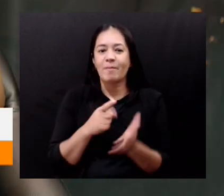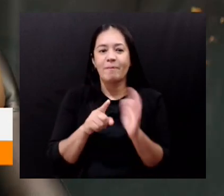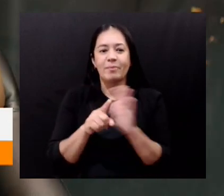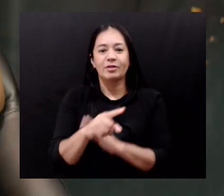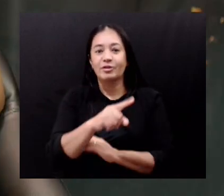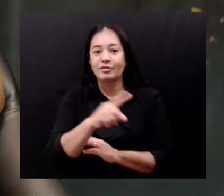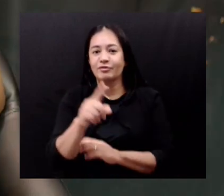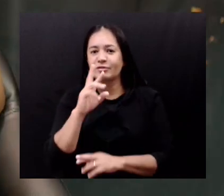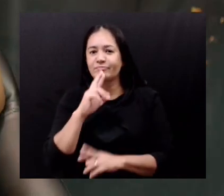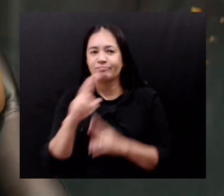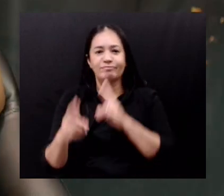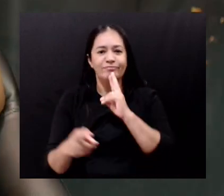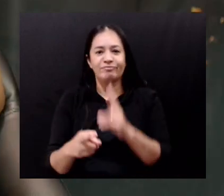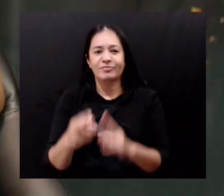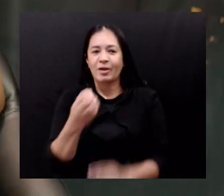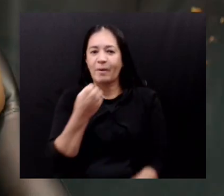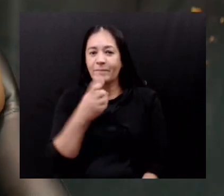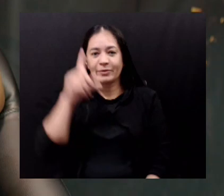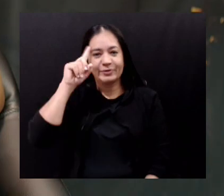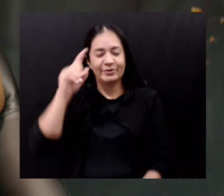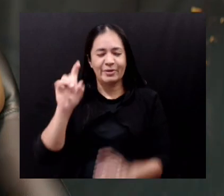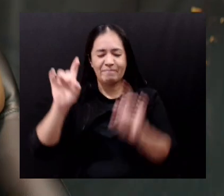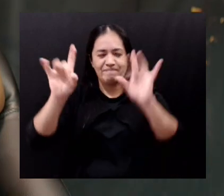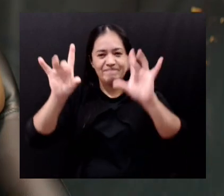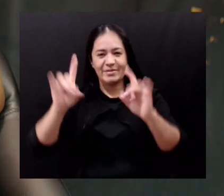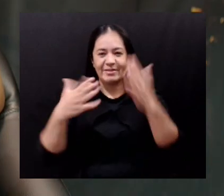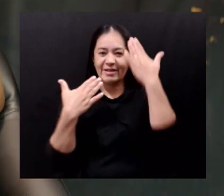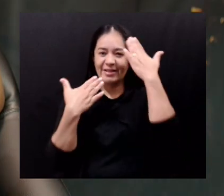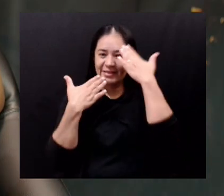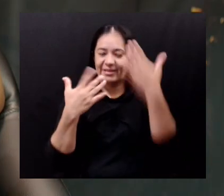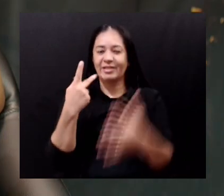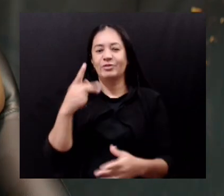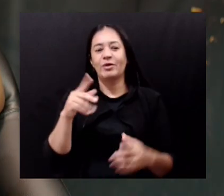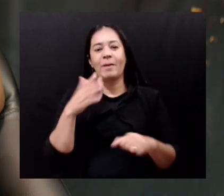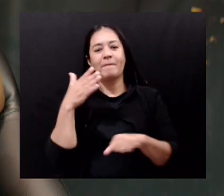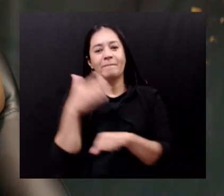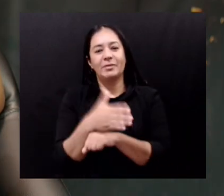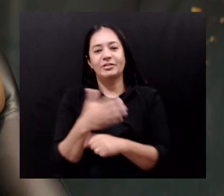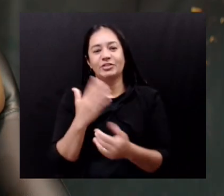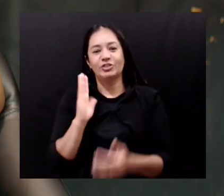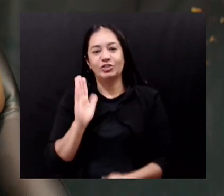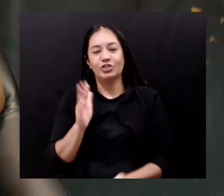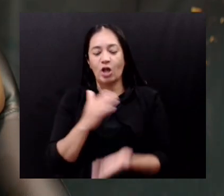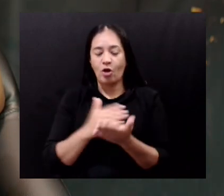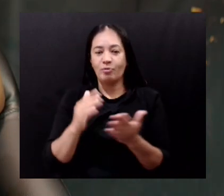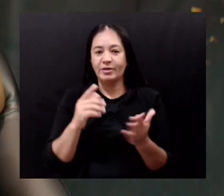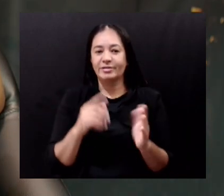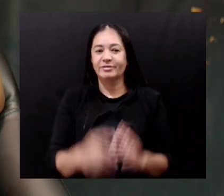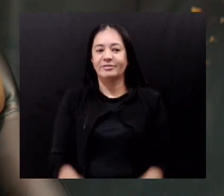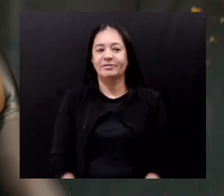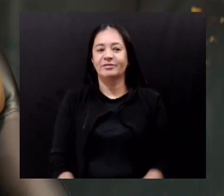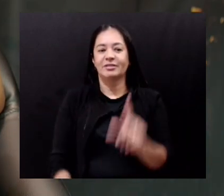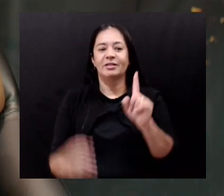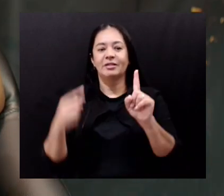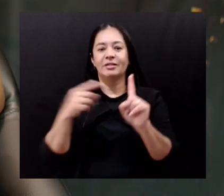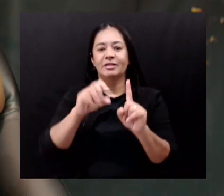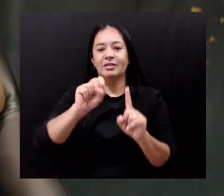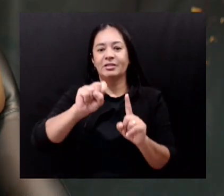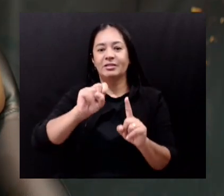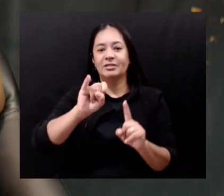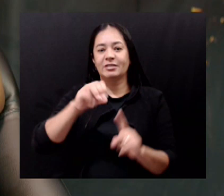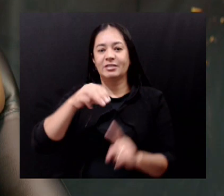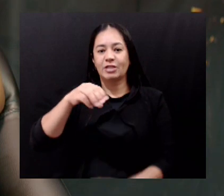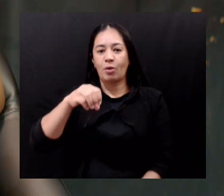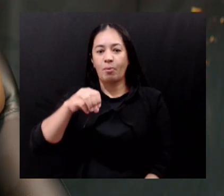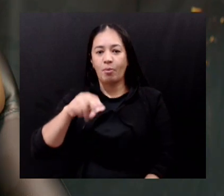dia especial, agradecendo pela sua participação. E a gente já começa a responder a Simone, olha aí, a Simone do Jardim Nova Europa. Estava tudo